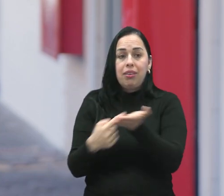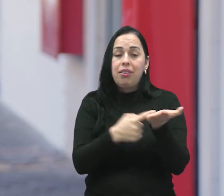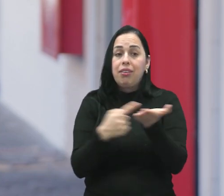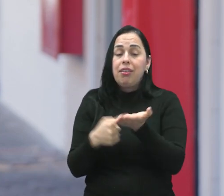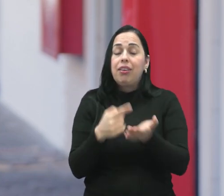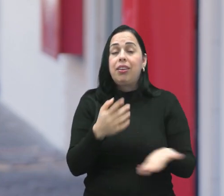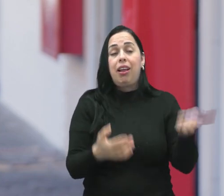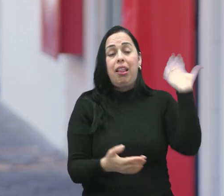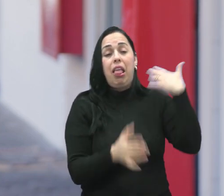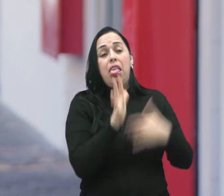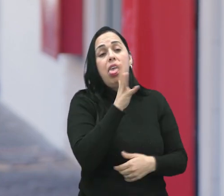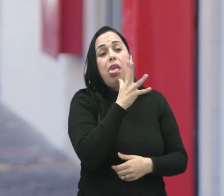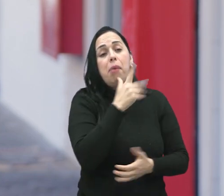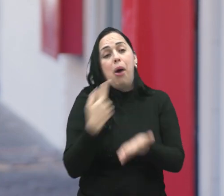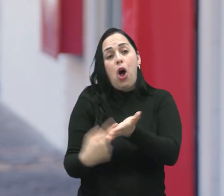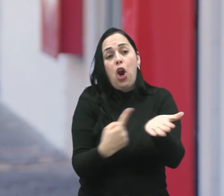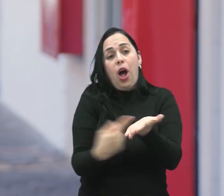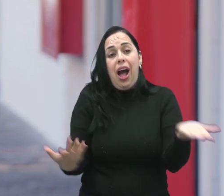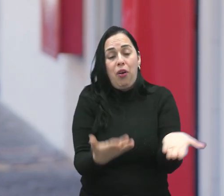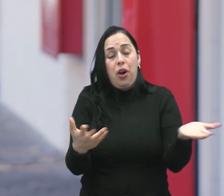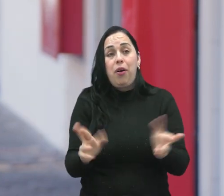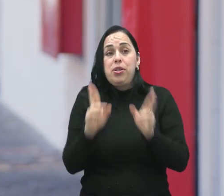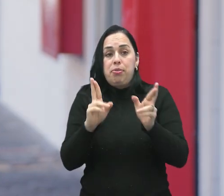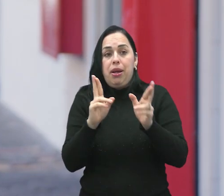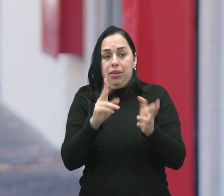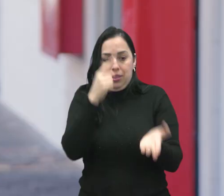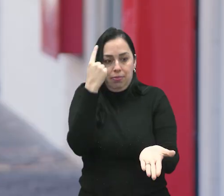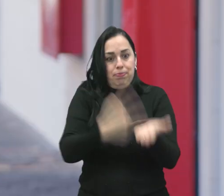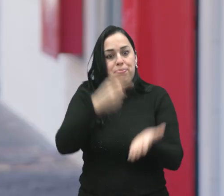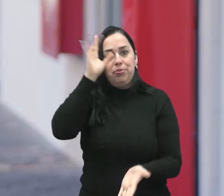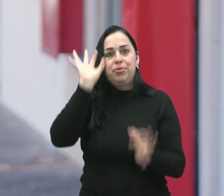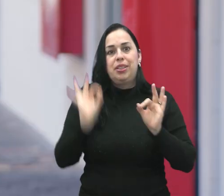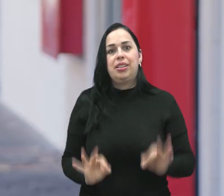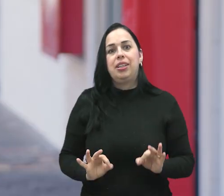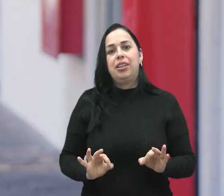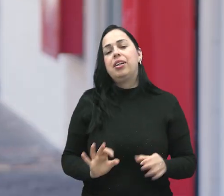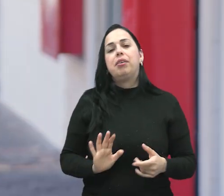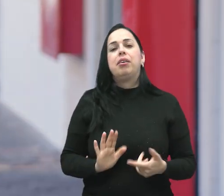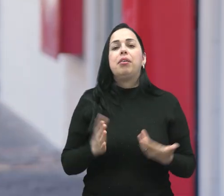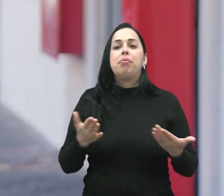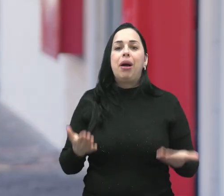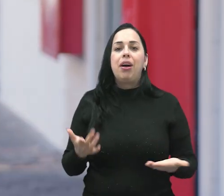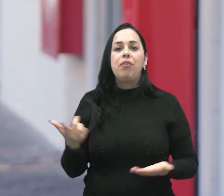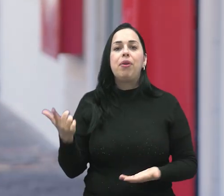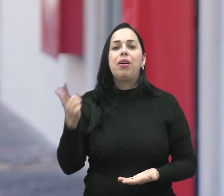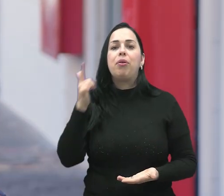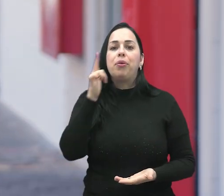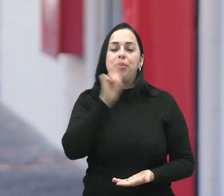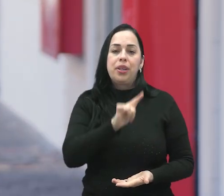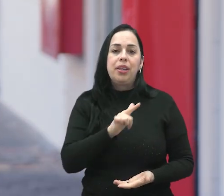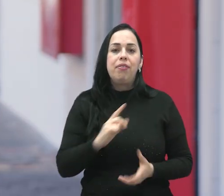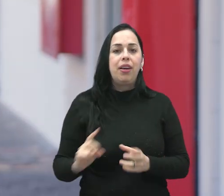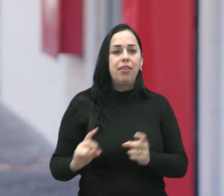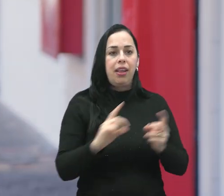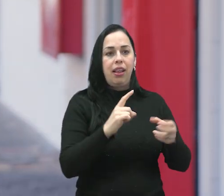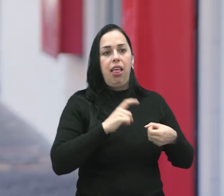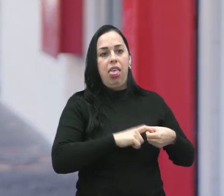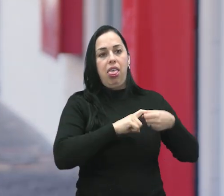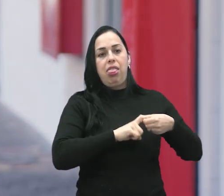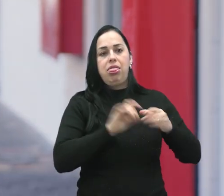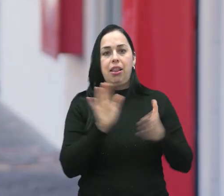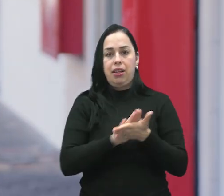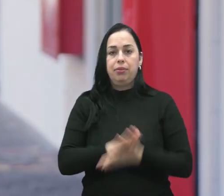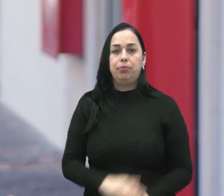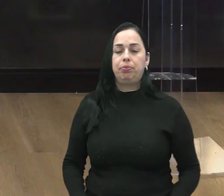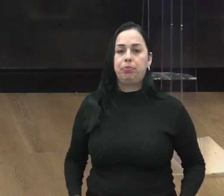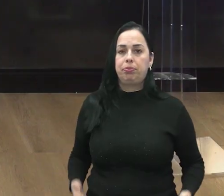tempão para fazer. Então eu espero que realmente saia disso, seja um exemplo para que a gente não fique nessa dependência